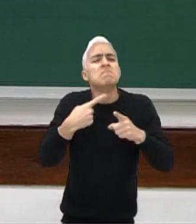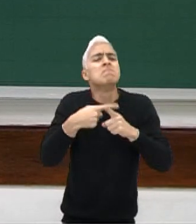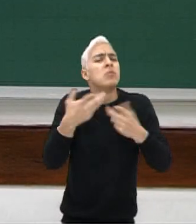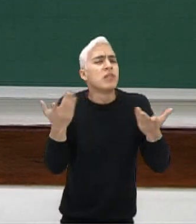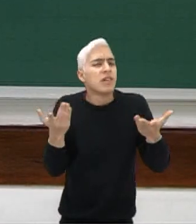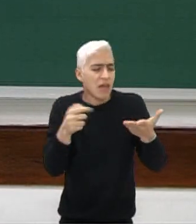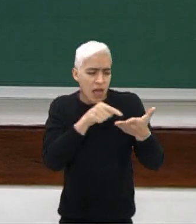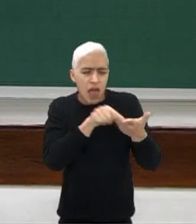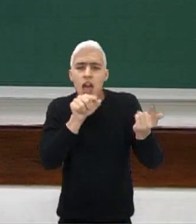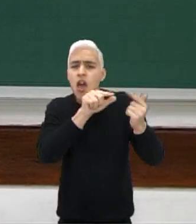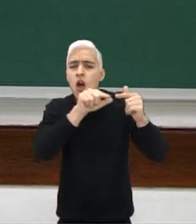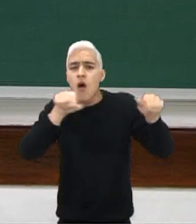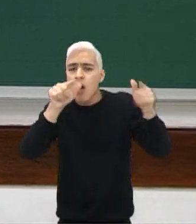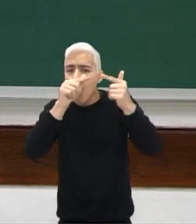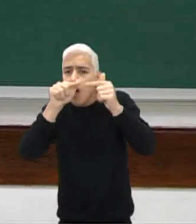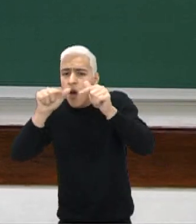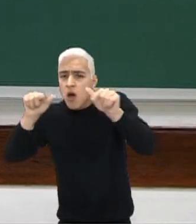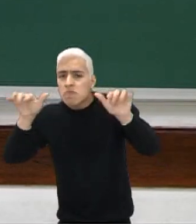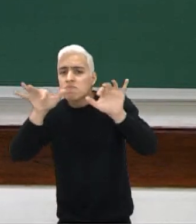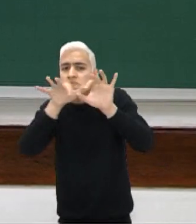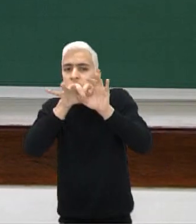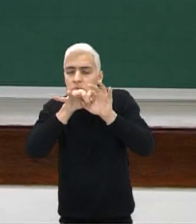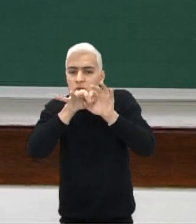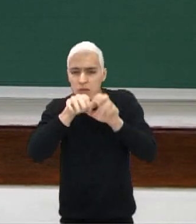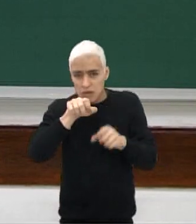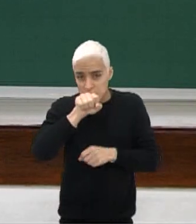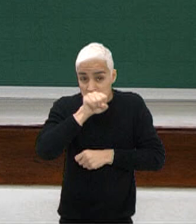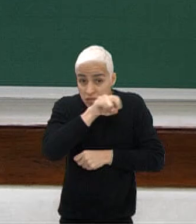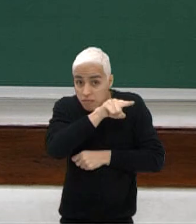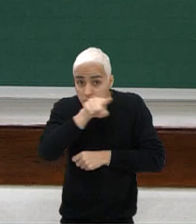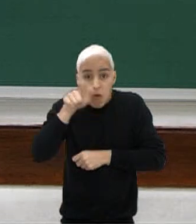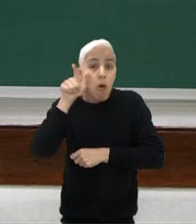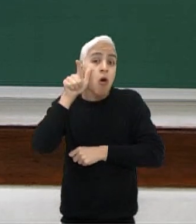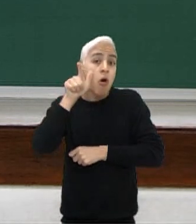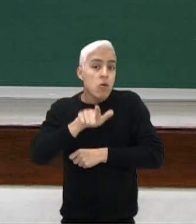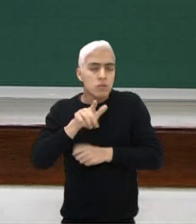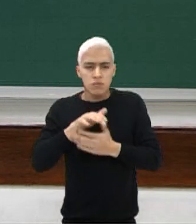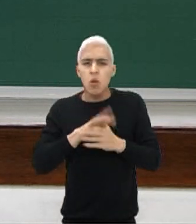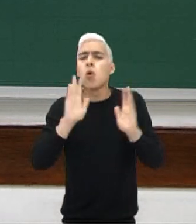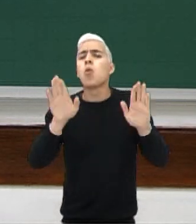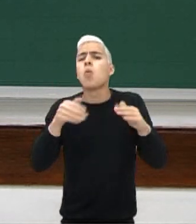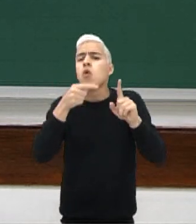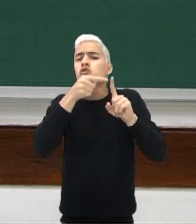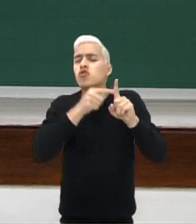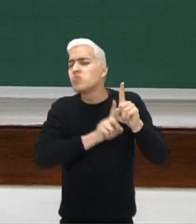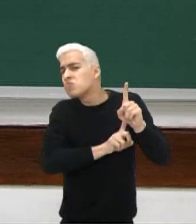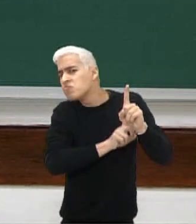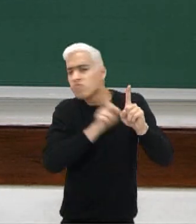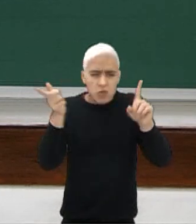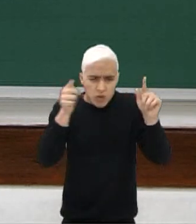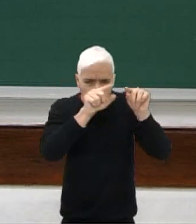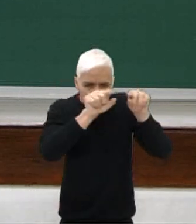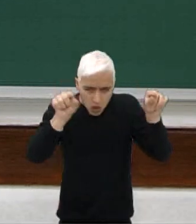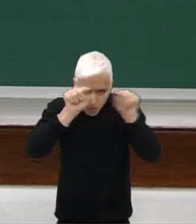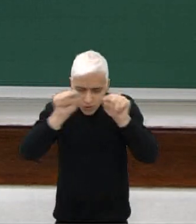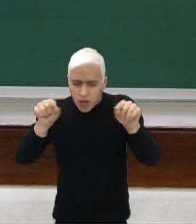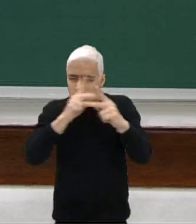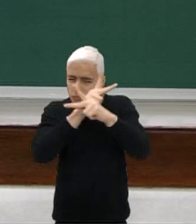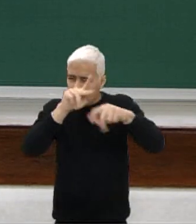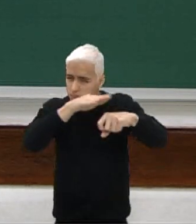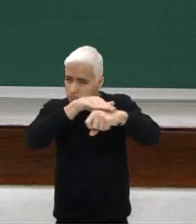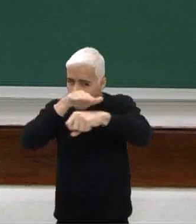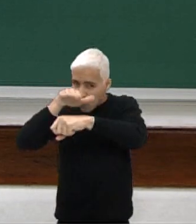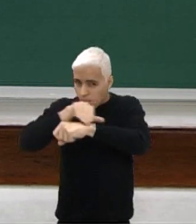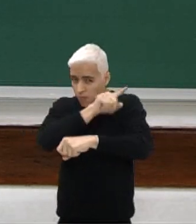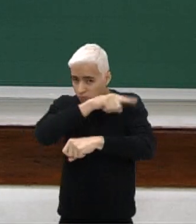é uma oração subordinada. E se você ainda conseguir, que tipo de oração subordinada? Vou dar um tempinho para